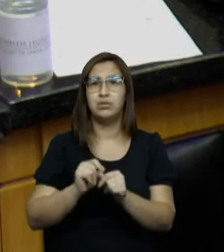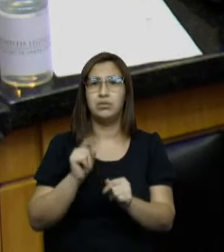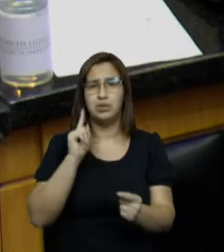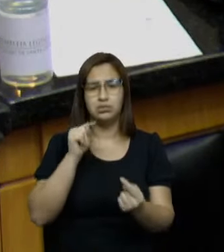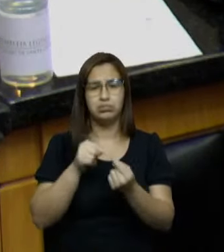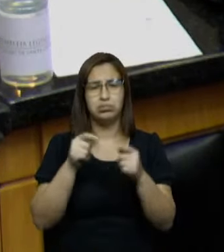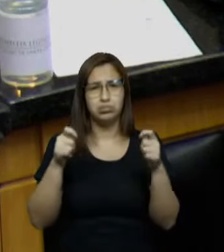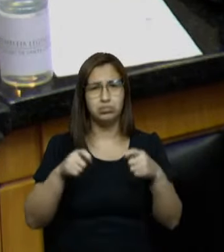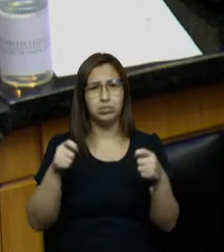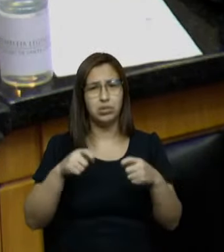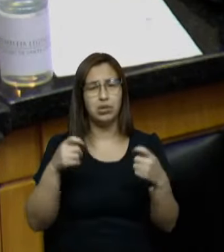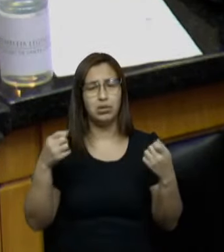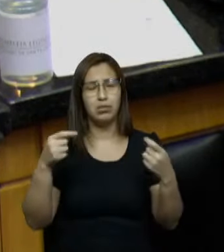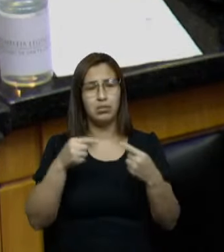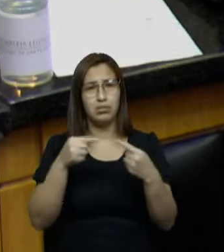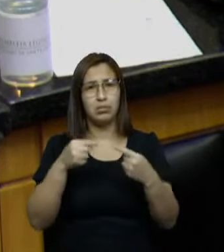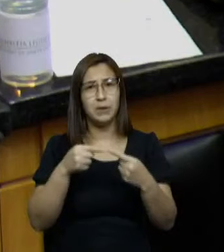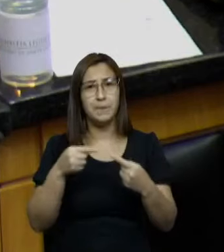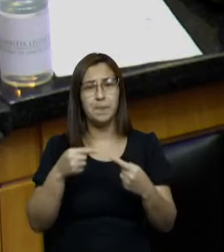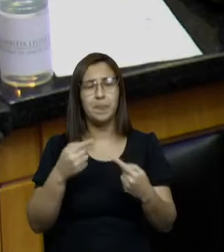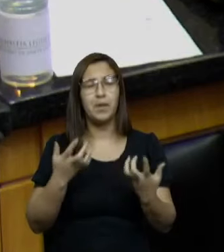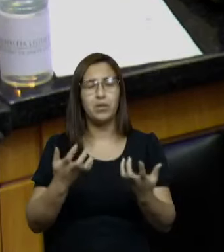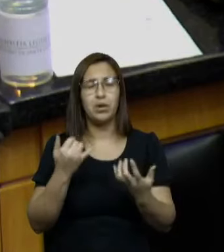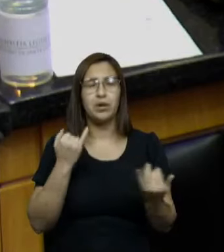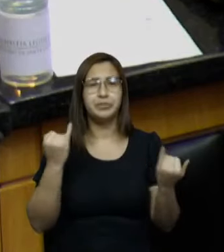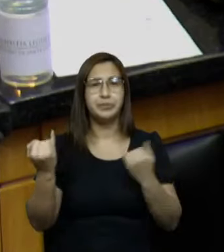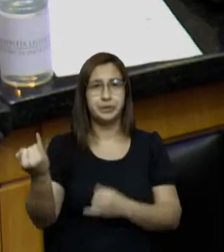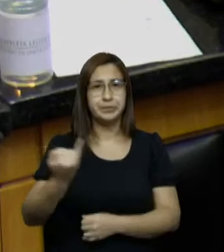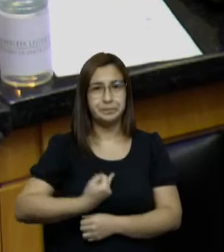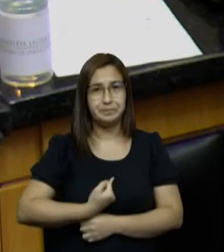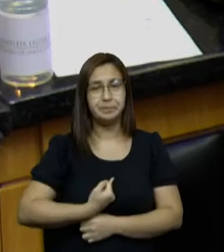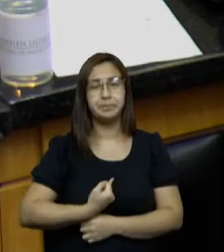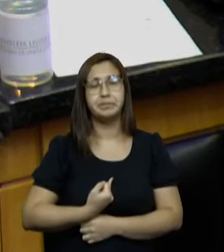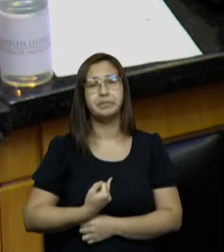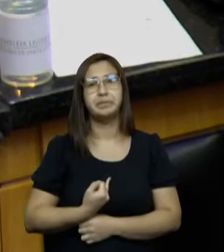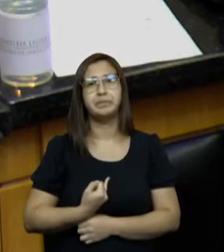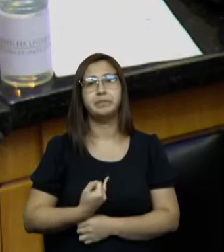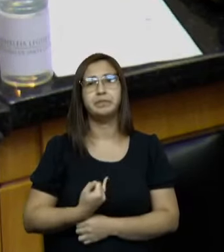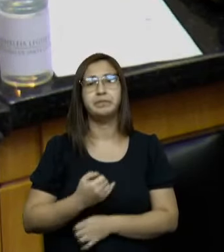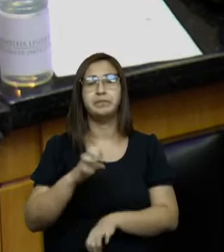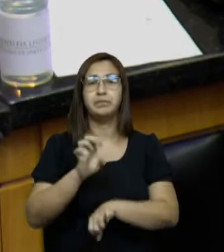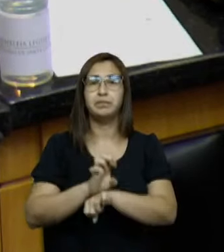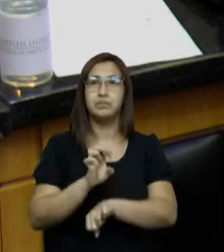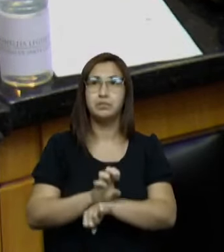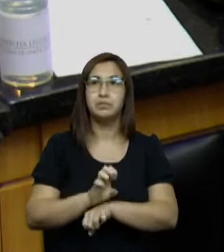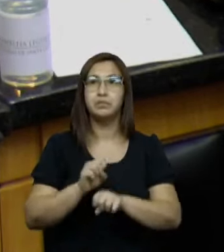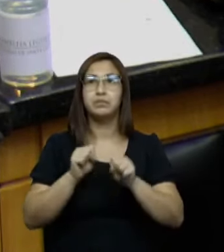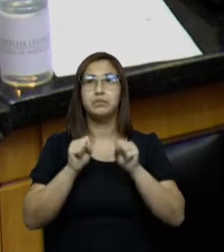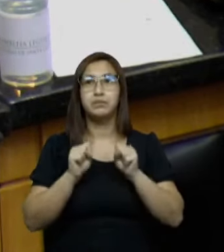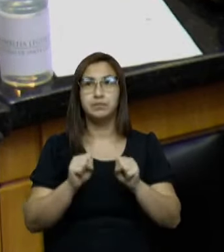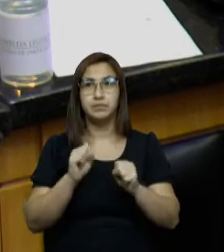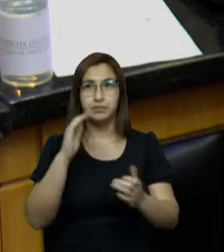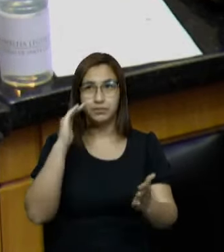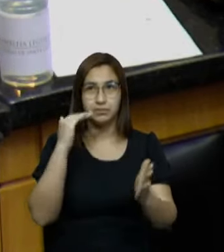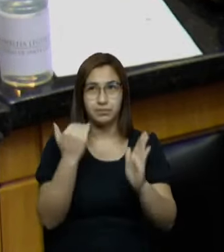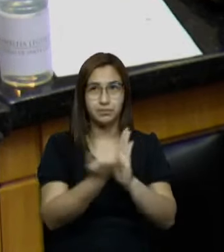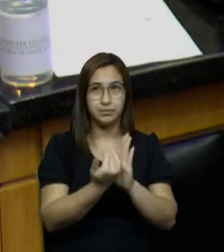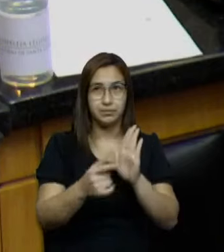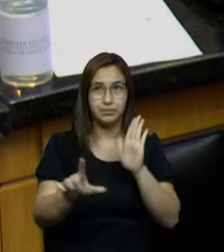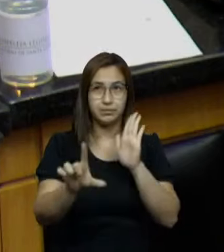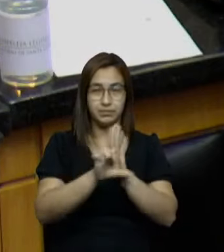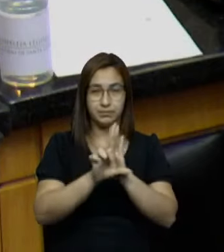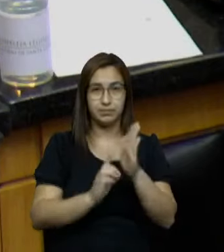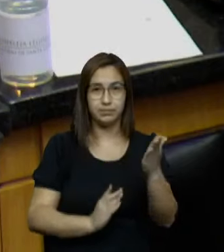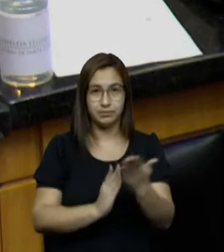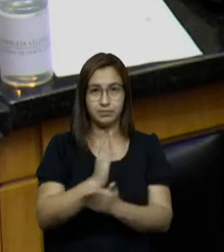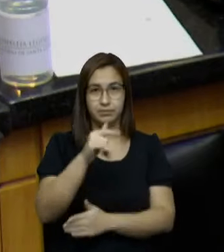Então, busco informações por conta disso. Quero que o Estado possa cumprir com a lei aprovada